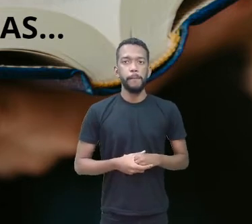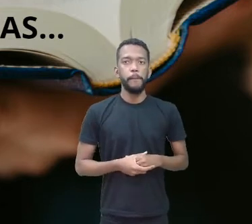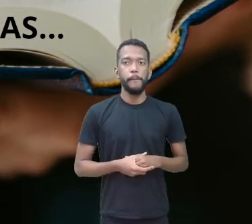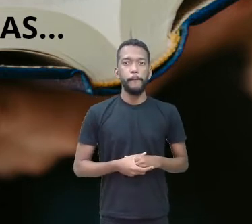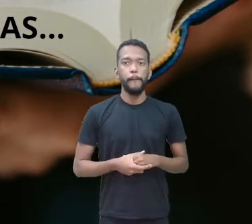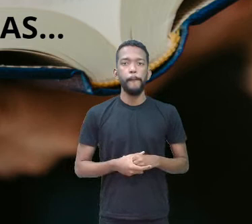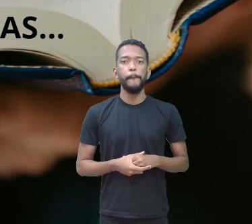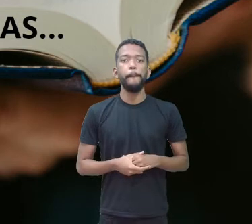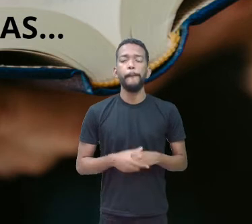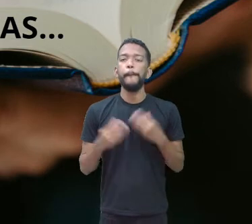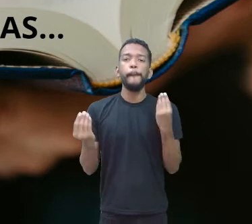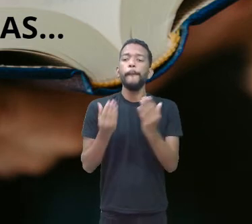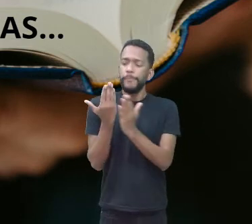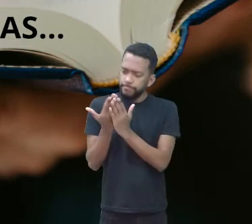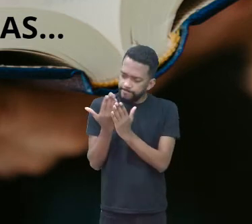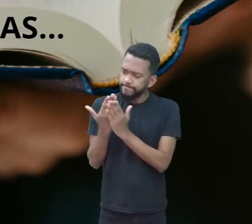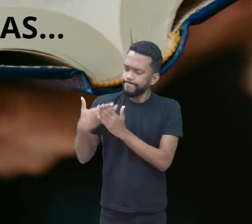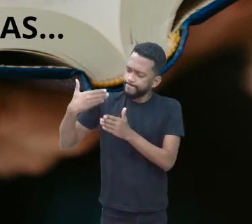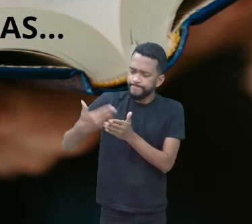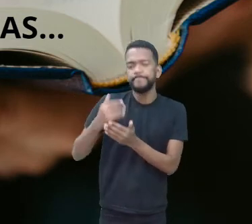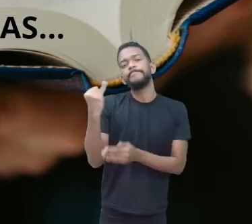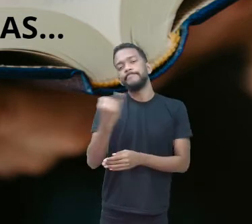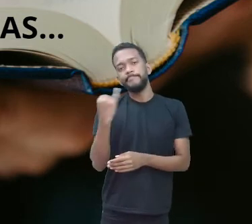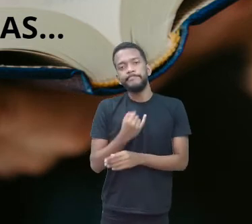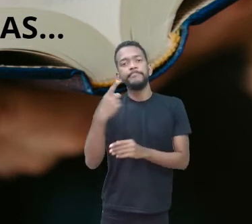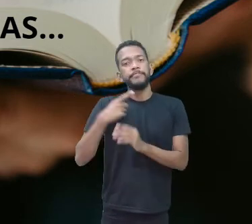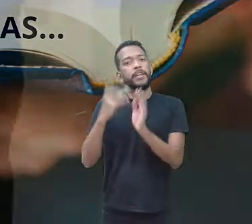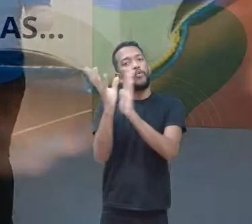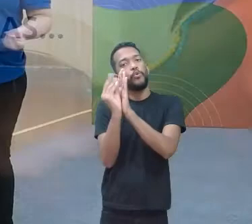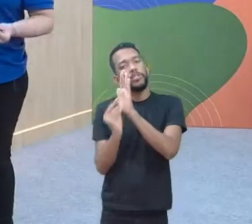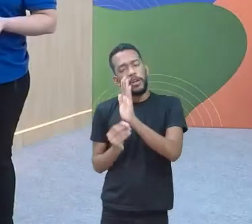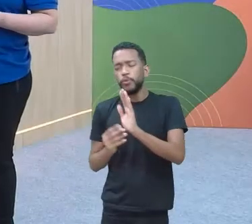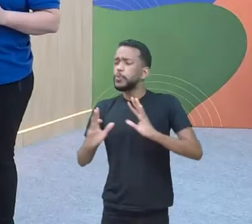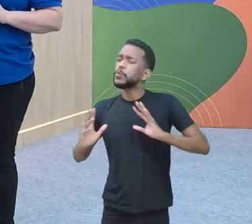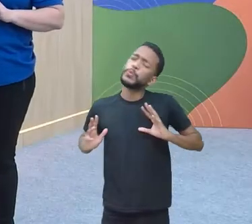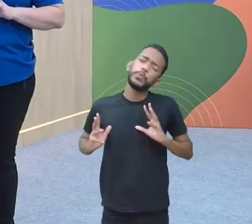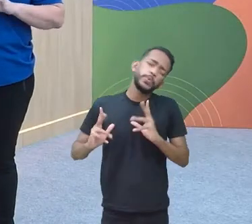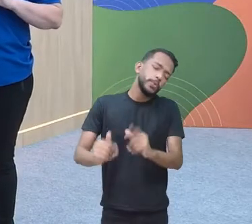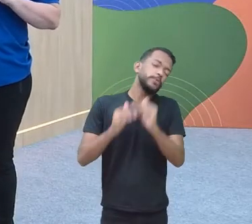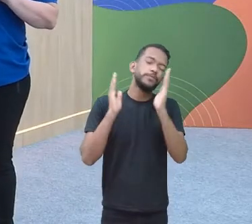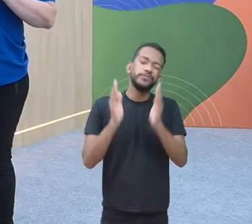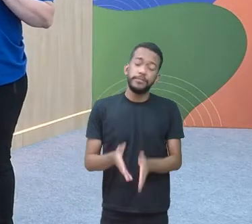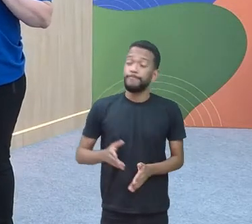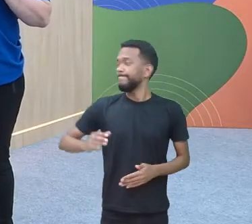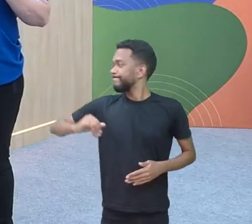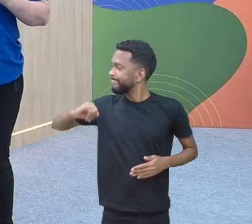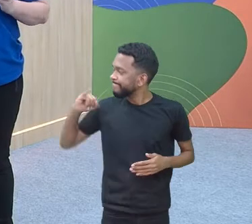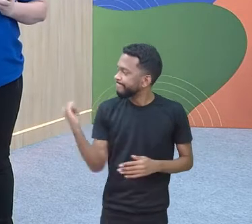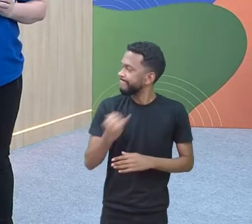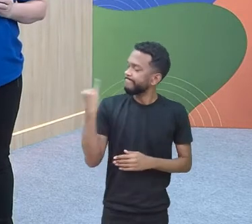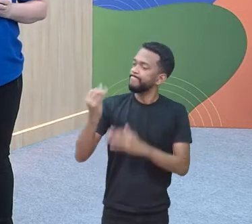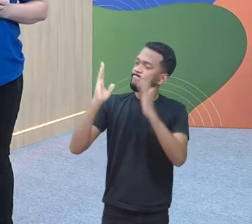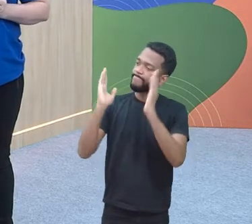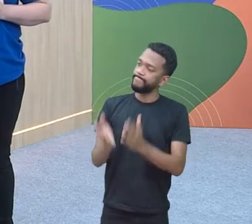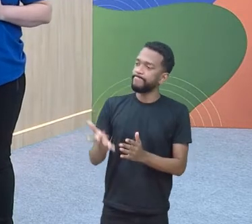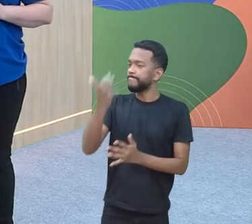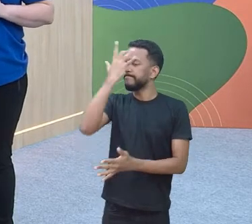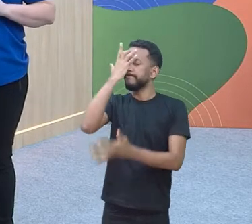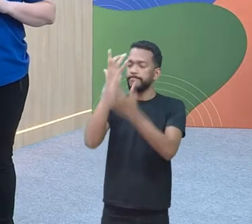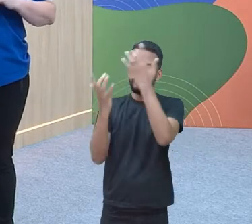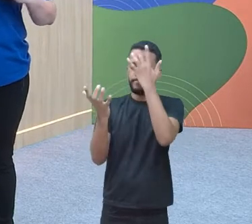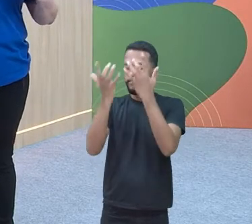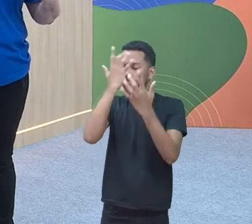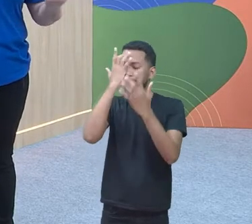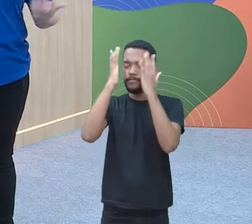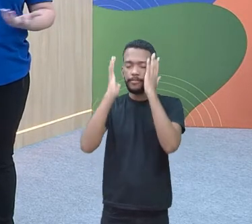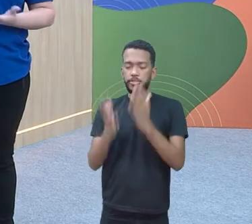que este conteúdo, como tantos os outros, e em todas as disciplinas vão sendo fixados, né? Eles